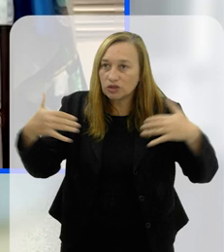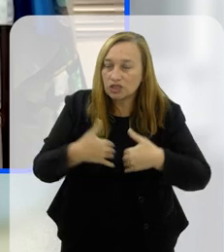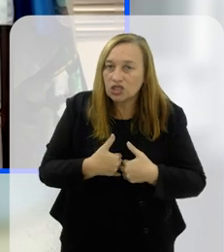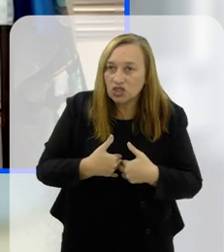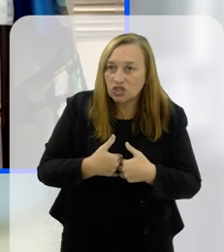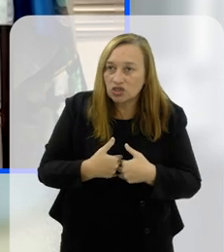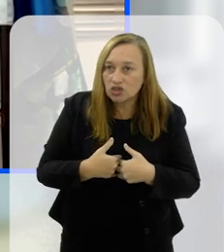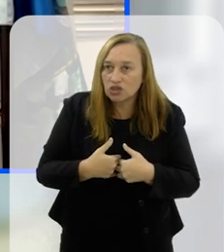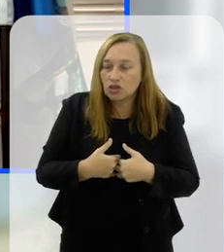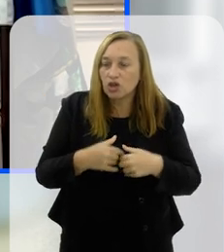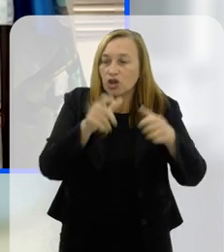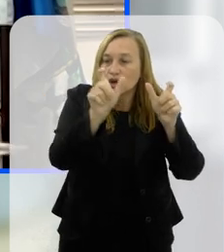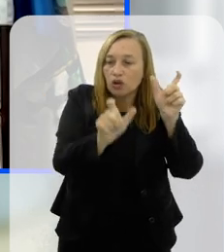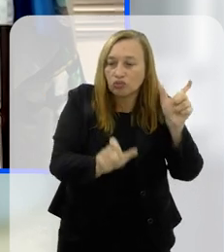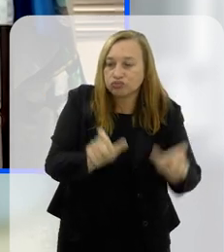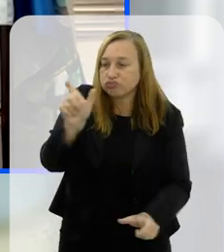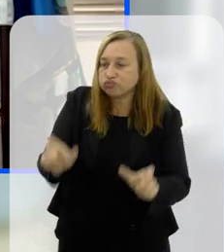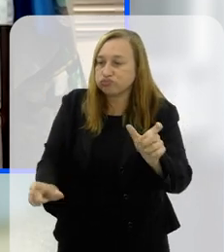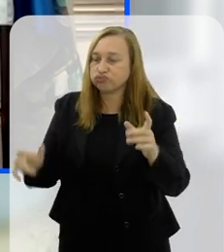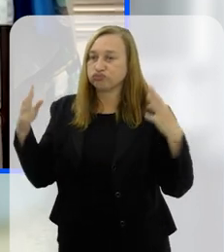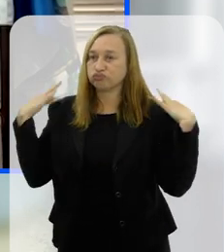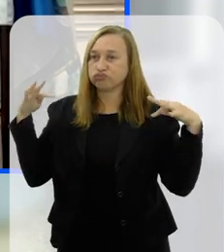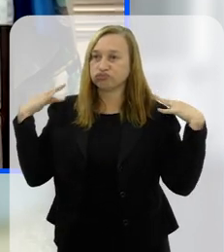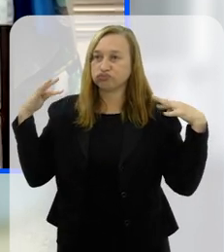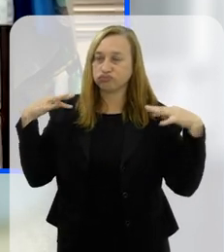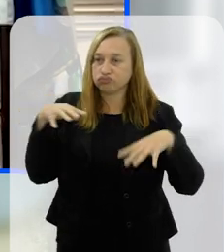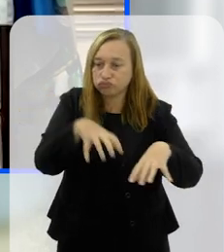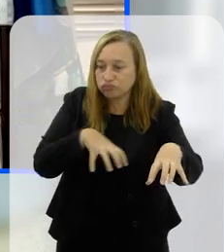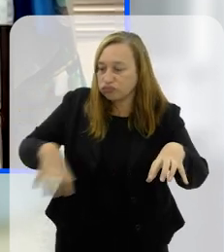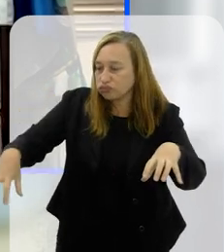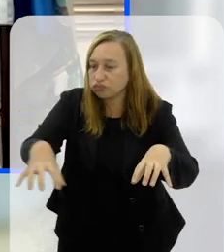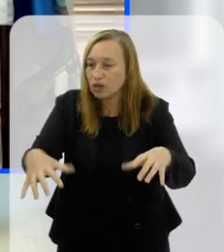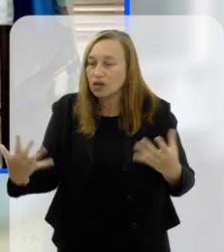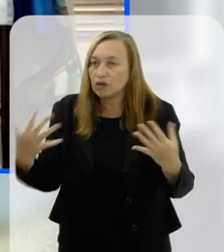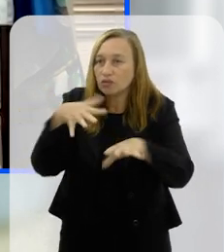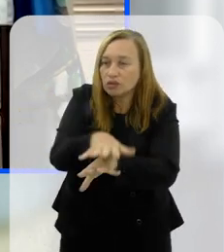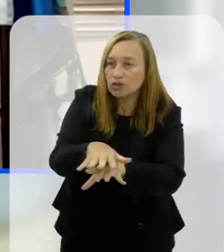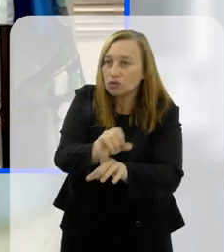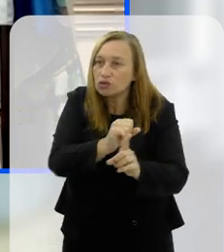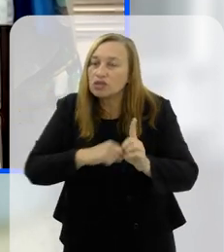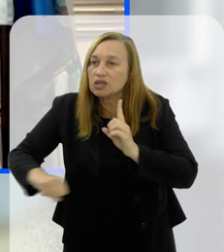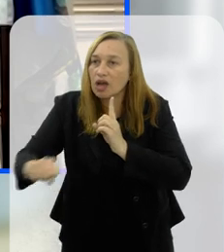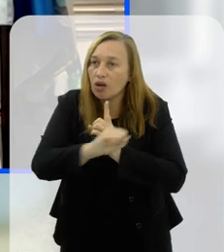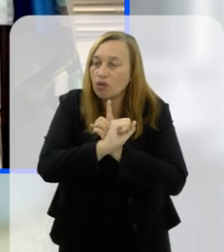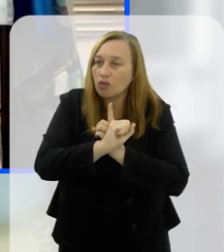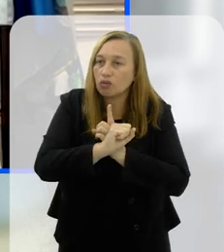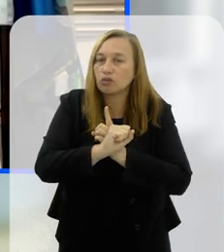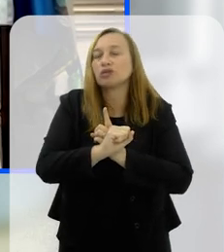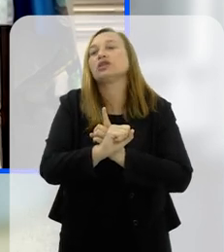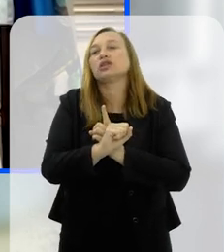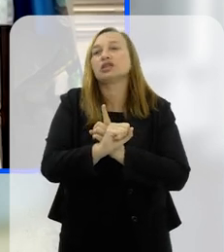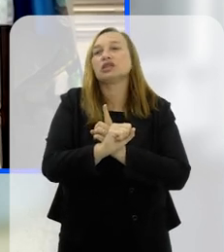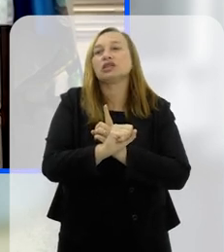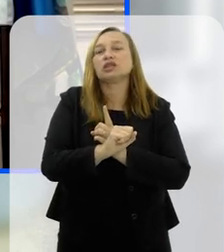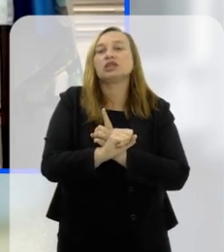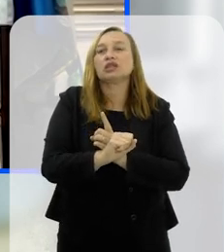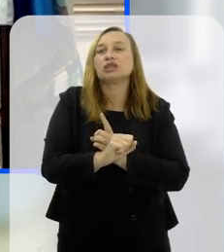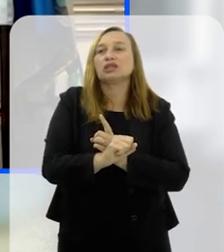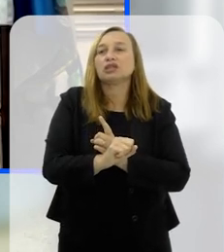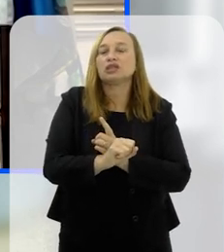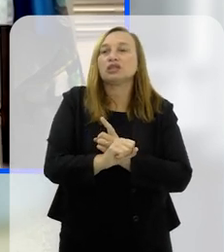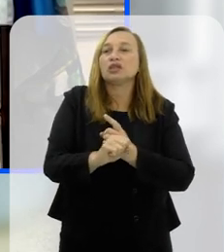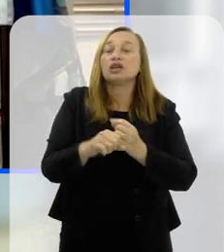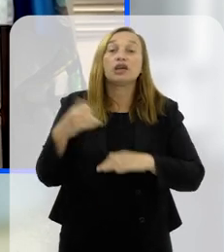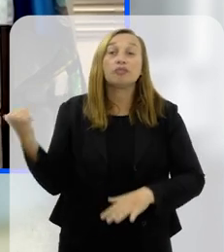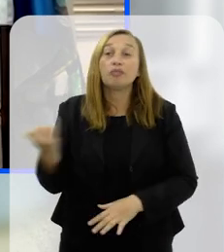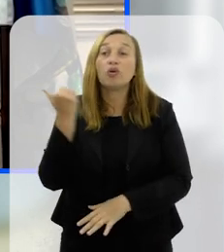autista em pontos turísticos promovido a inclusão social e e muitos